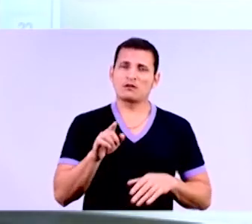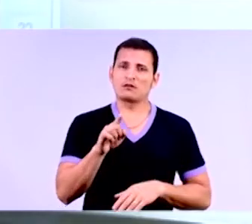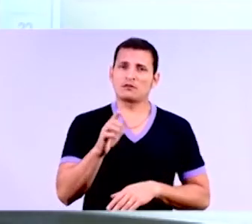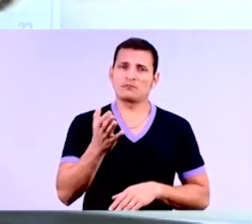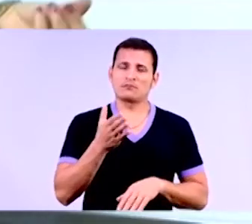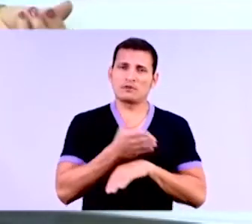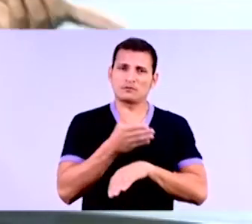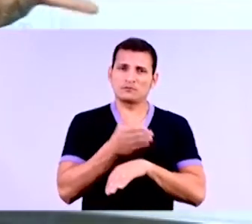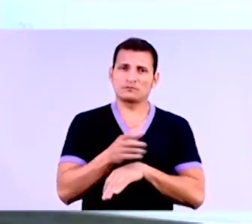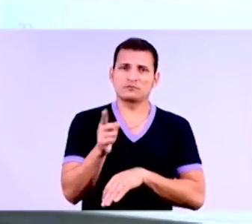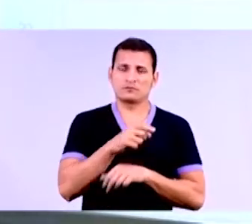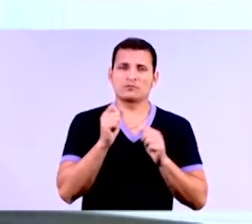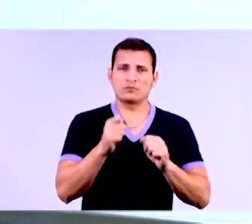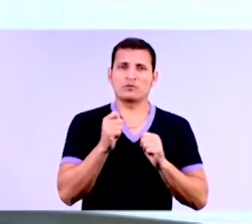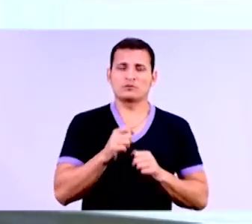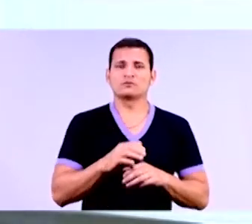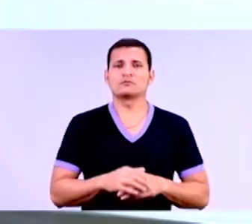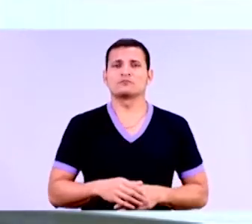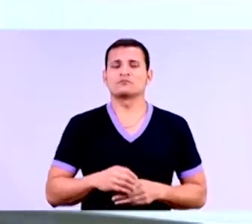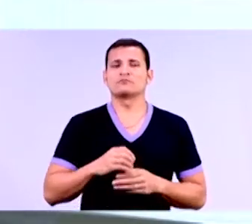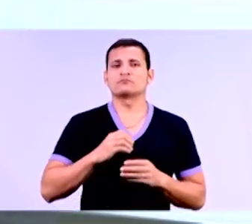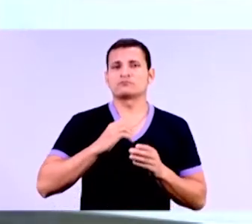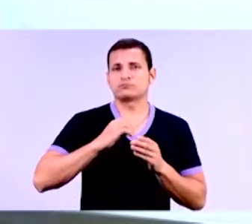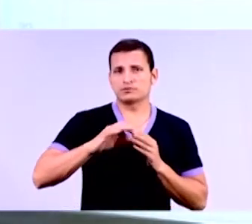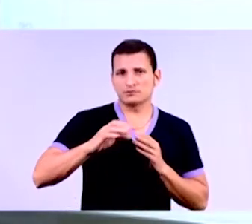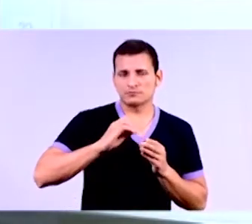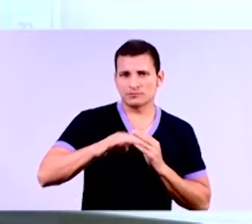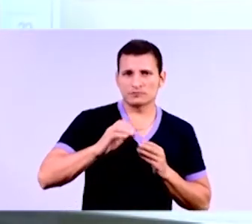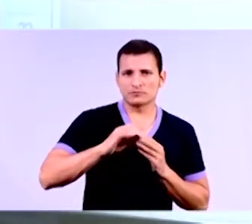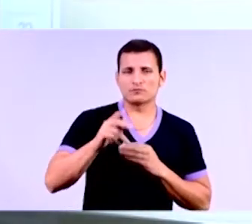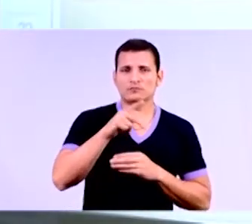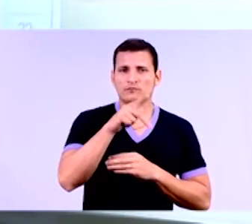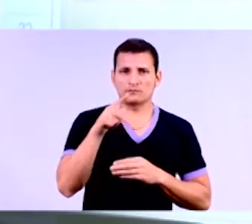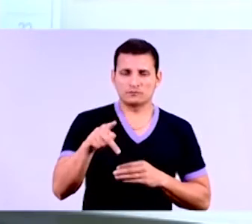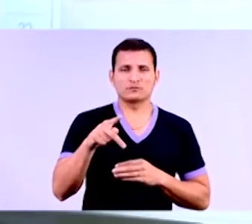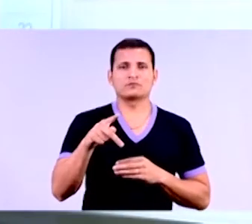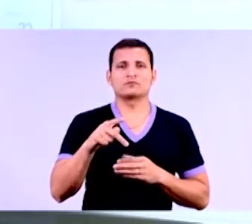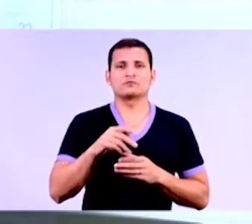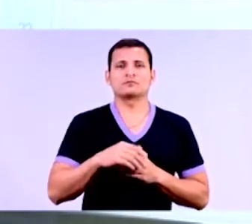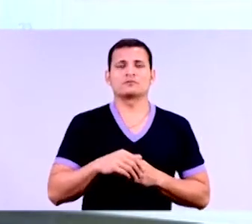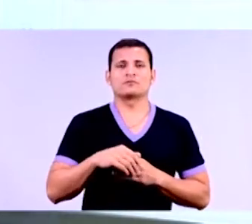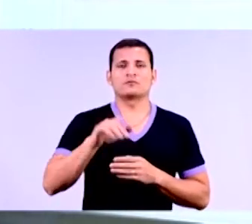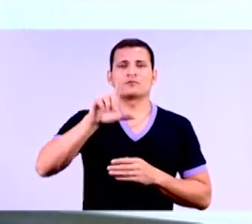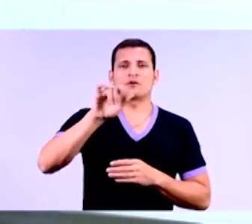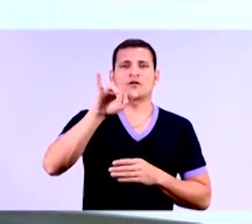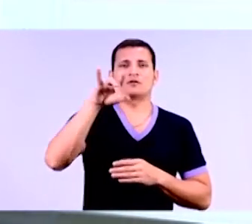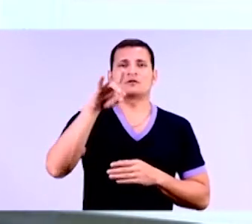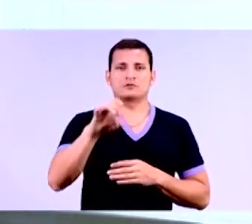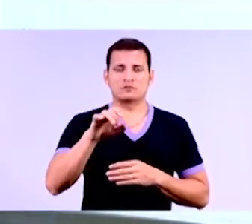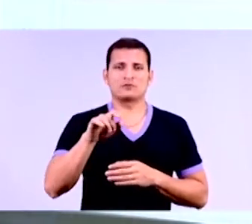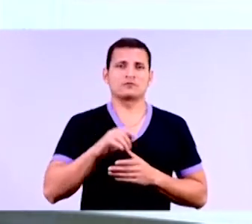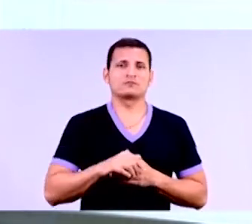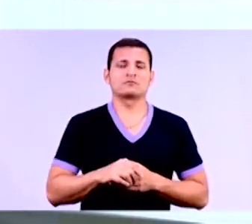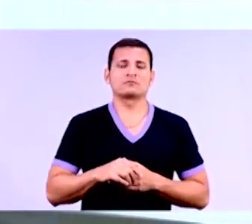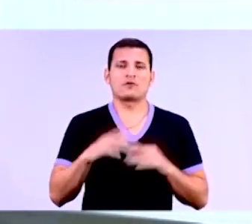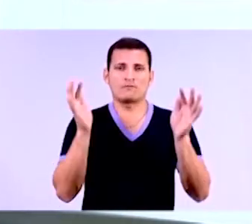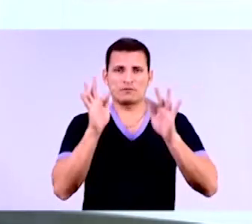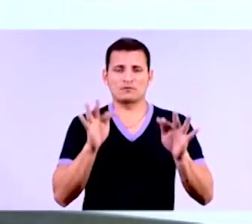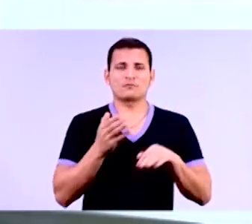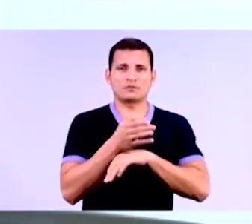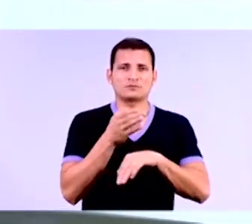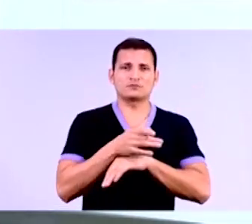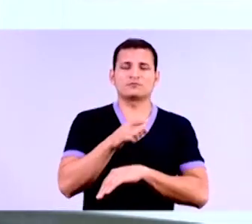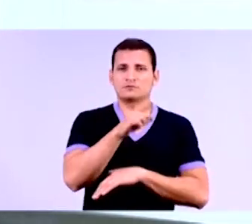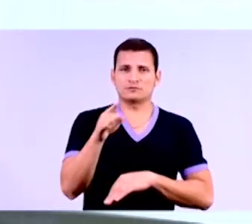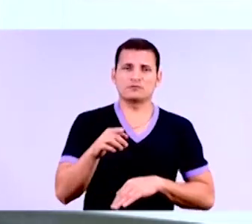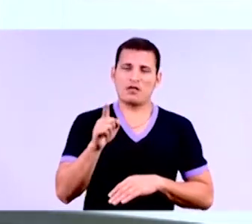vocês aí. Vocês podem estar mandando aqui para a professora Leide, que ela vai estar citando, sim, e a gente fica muito feliz com a participação de vocês. É isso